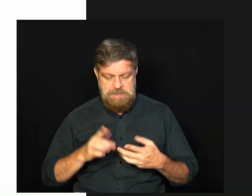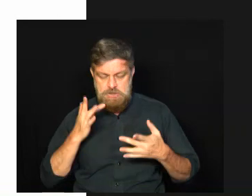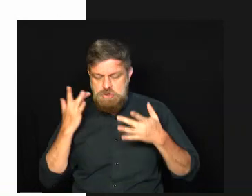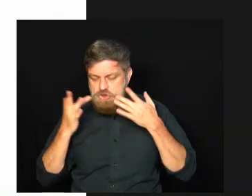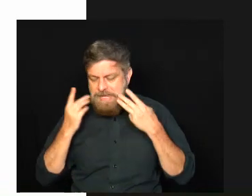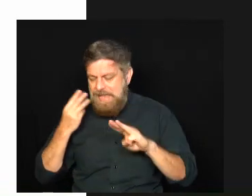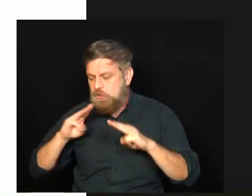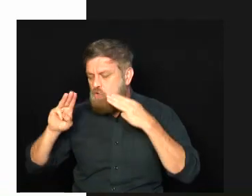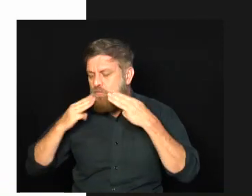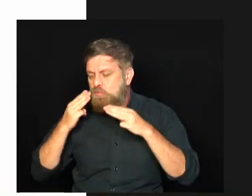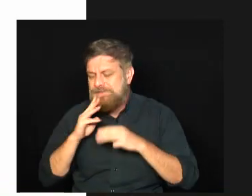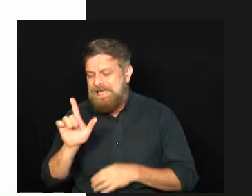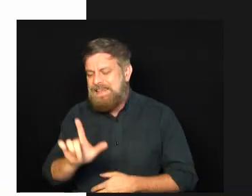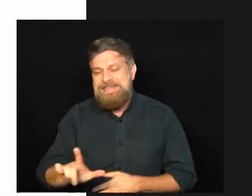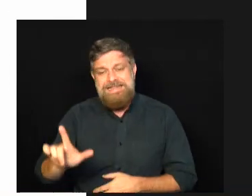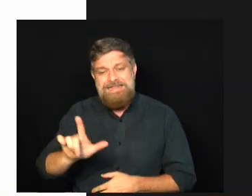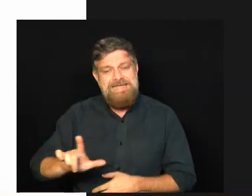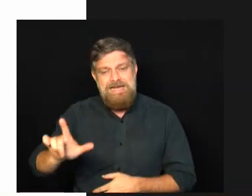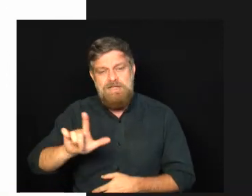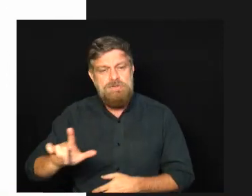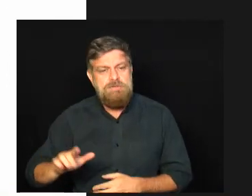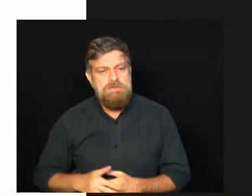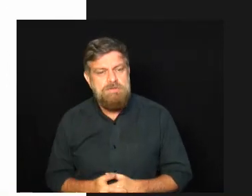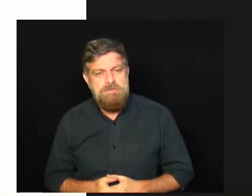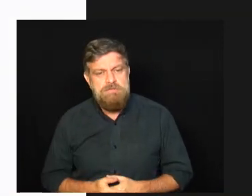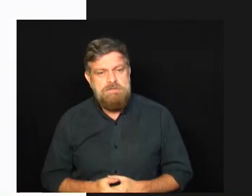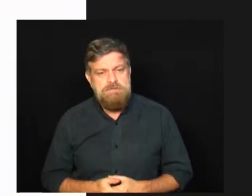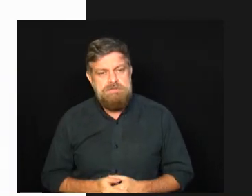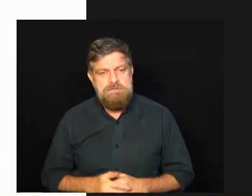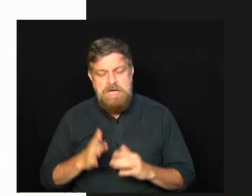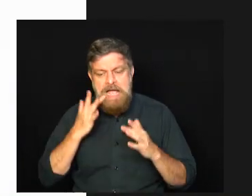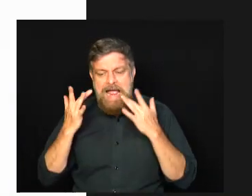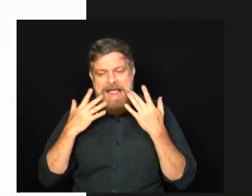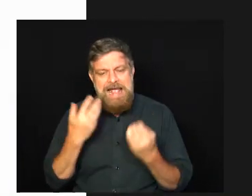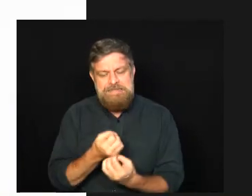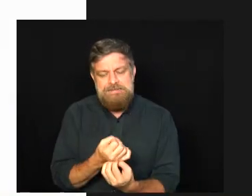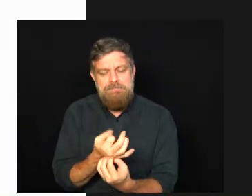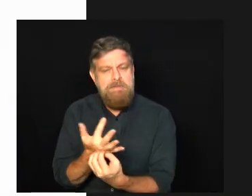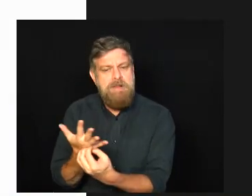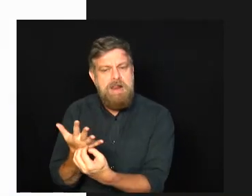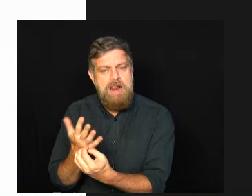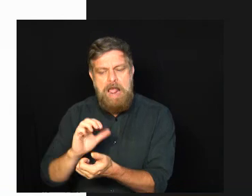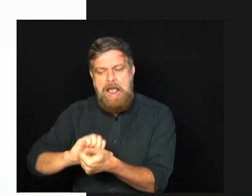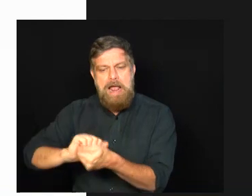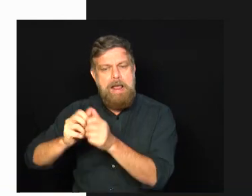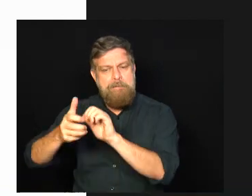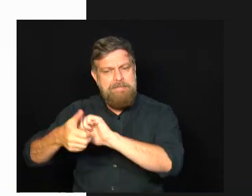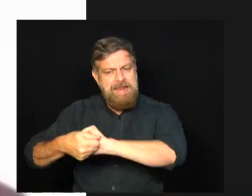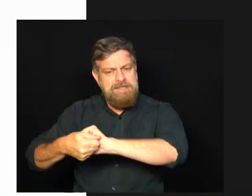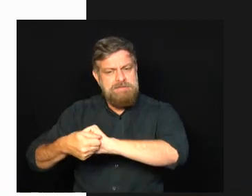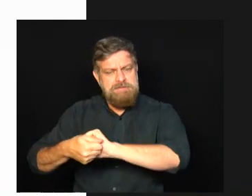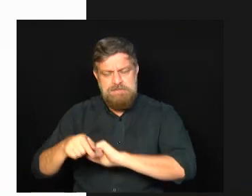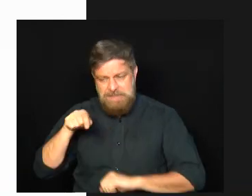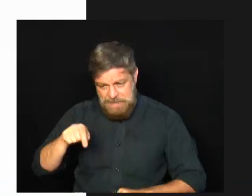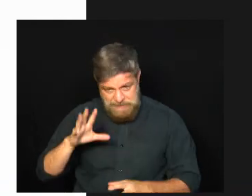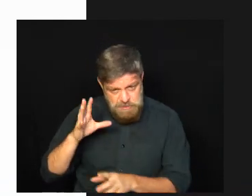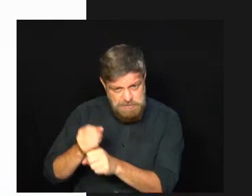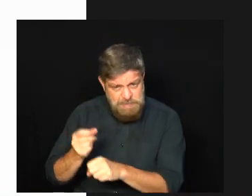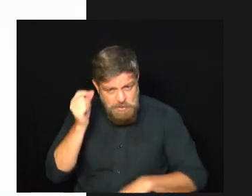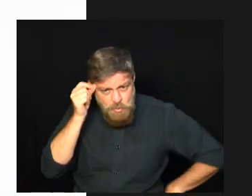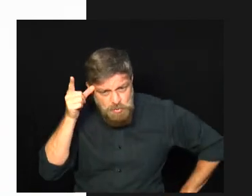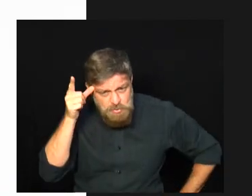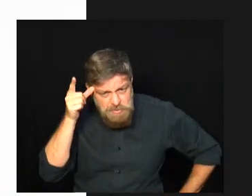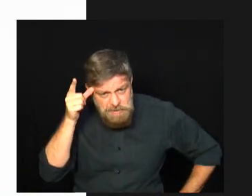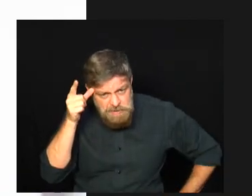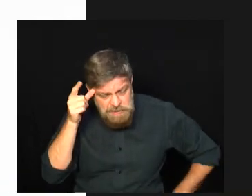música, literatura, artes plásticas, né? Como se isto fosse a cultura de uma